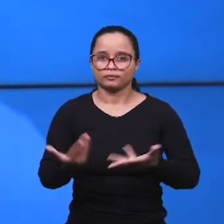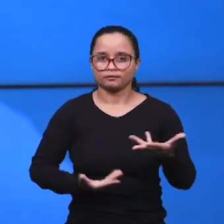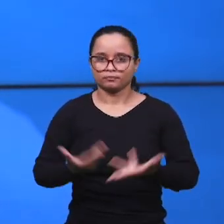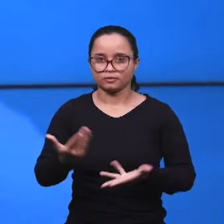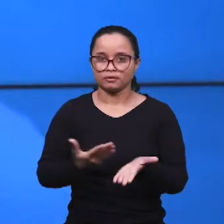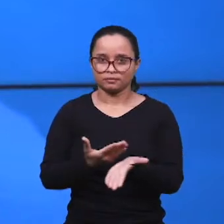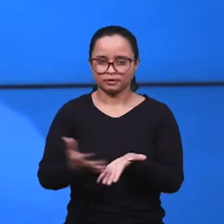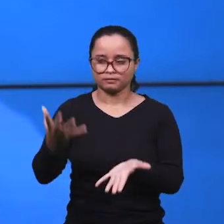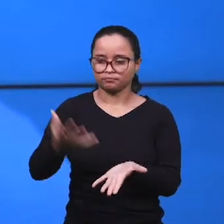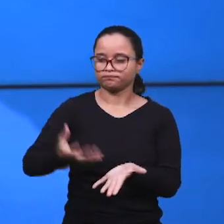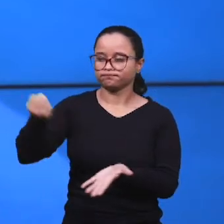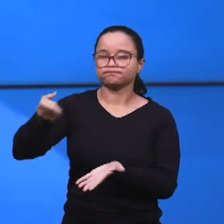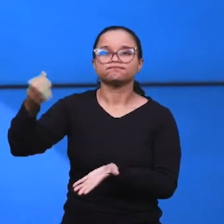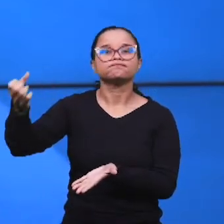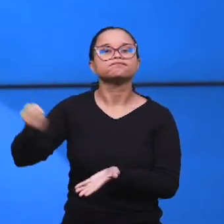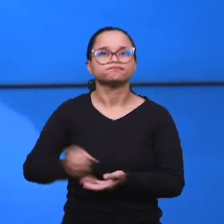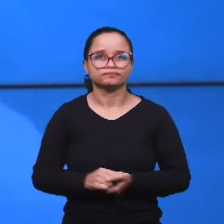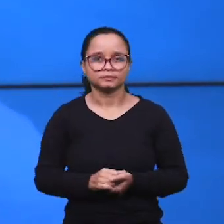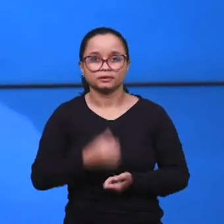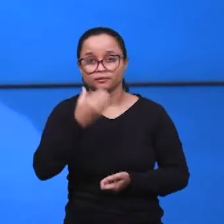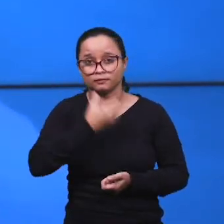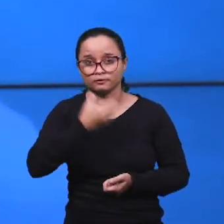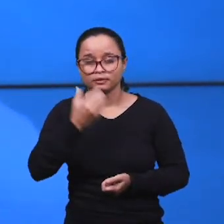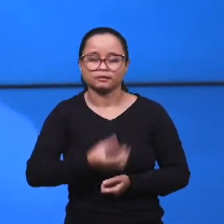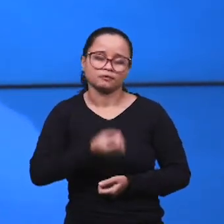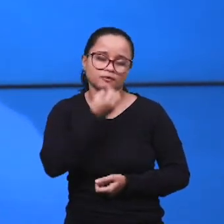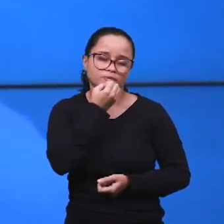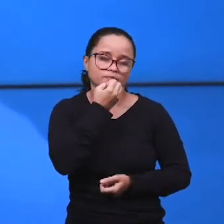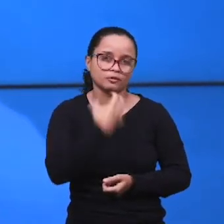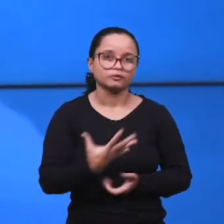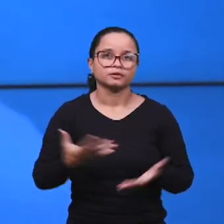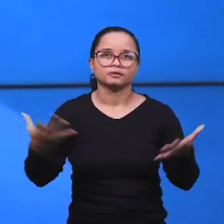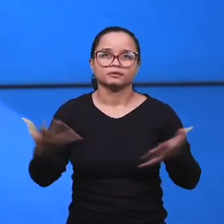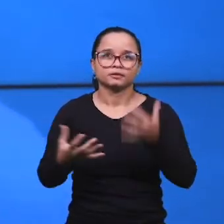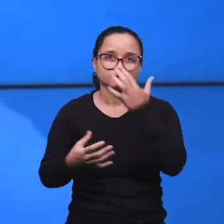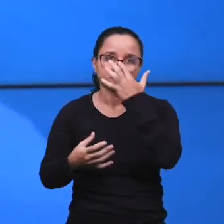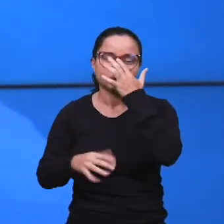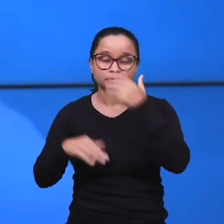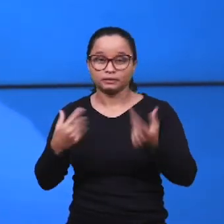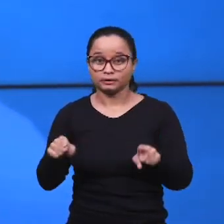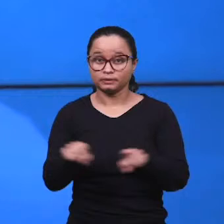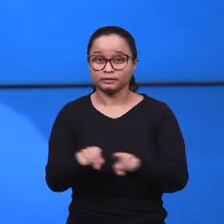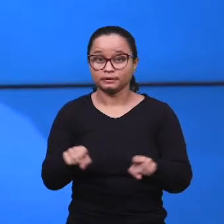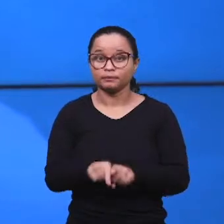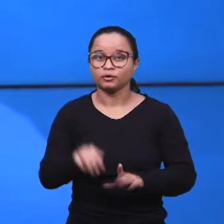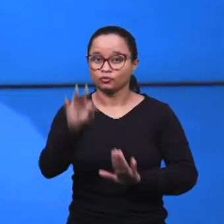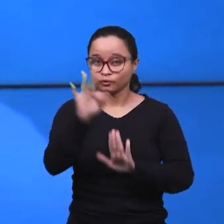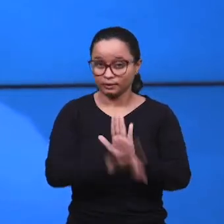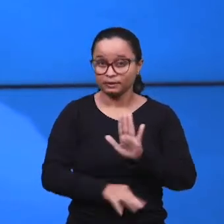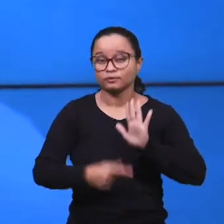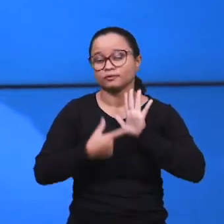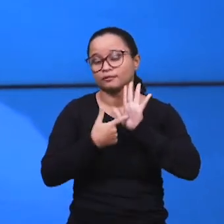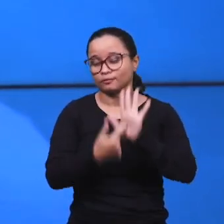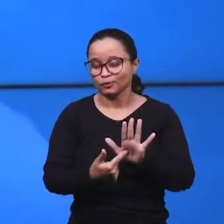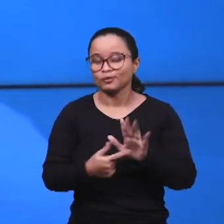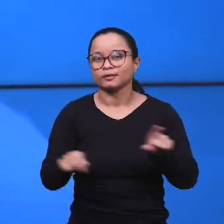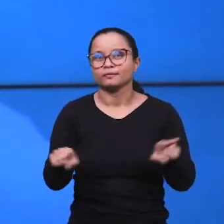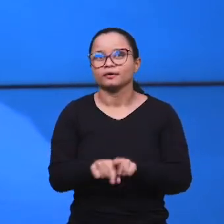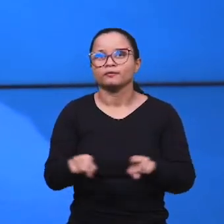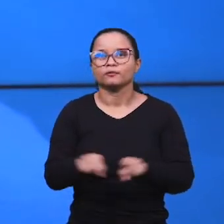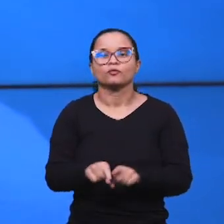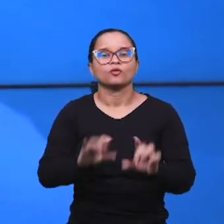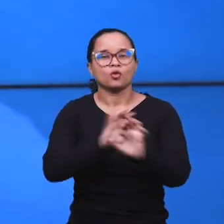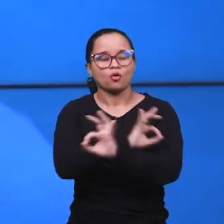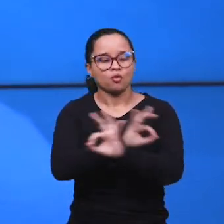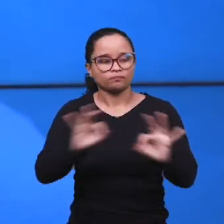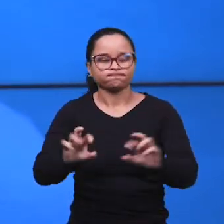a colheita, a grande colheita dos frutos. Isso foi muito bem colocado e a sua citação de Oséias capítulo 6, verso 3 também fechou muito